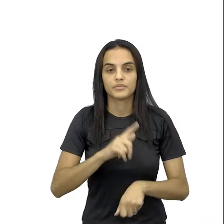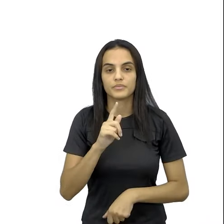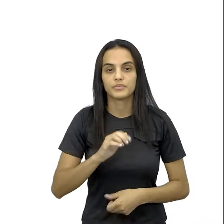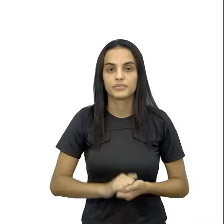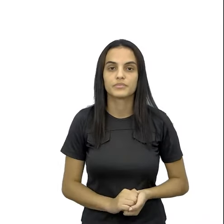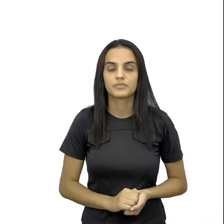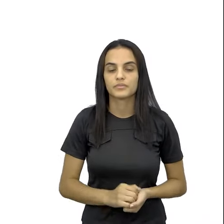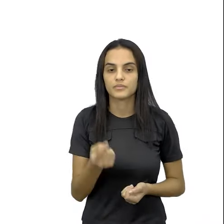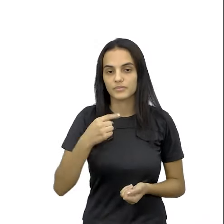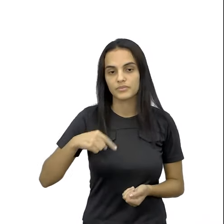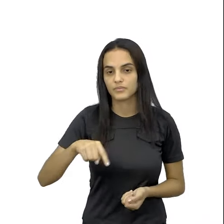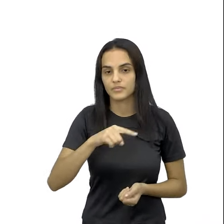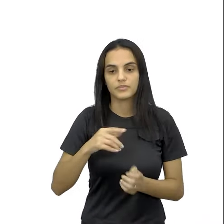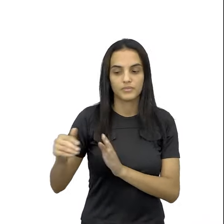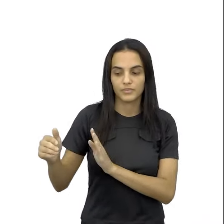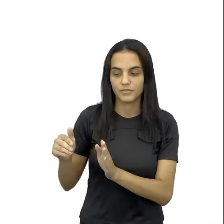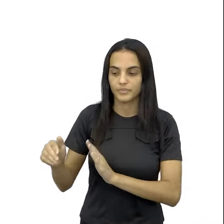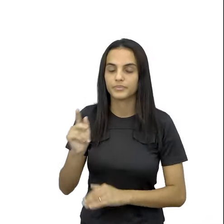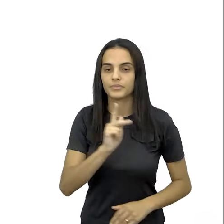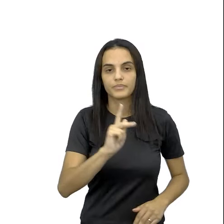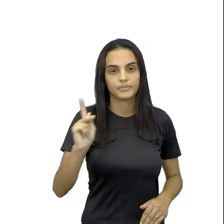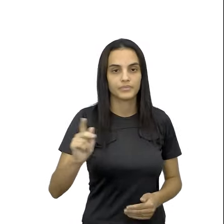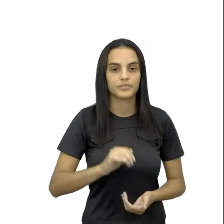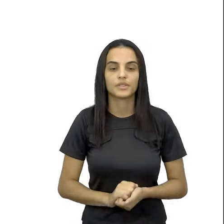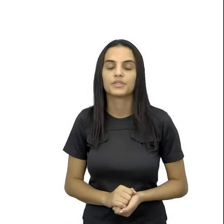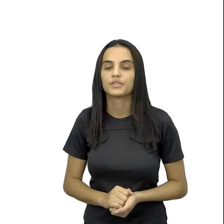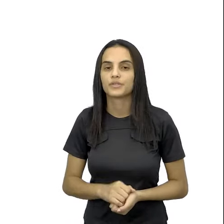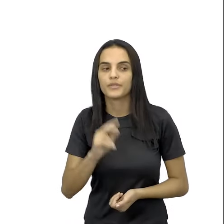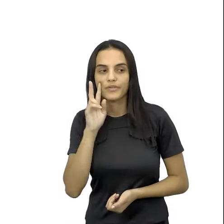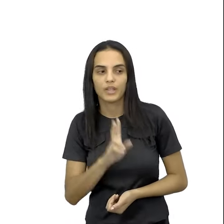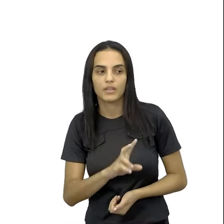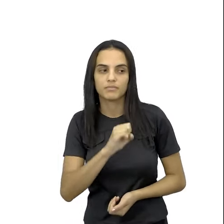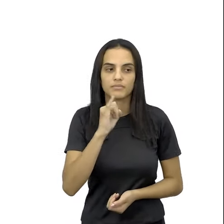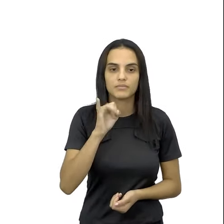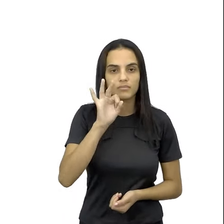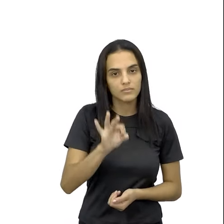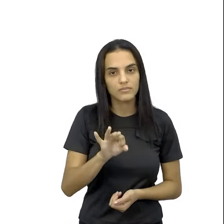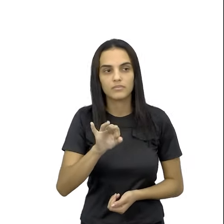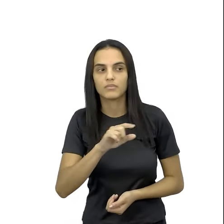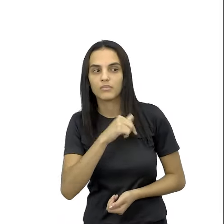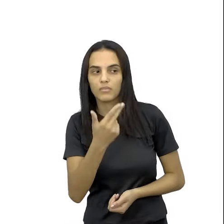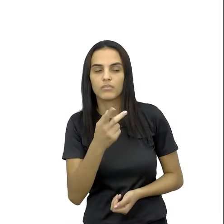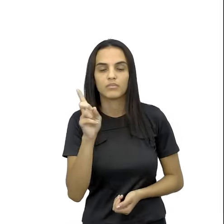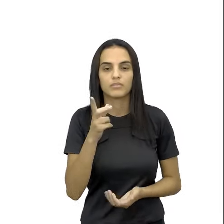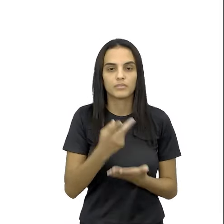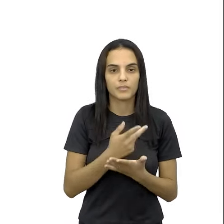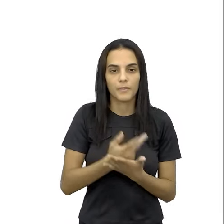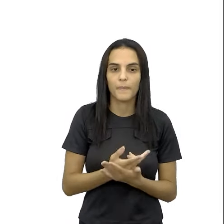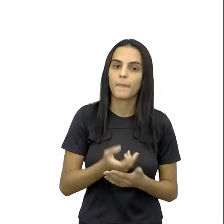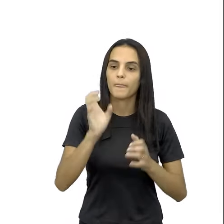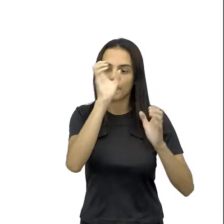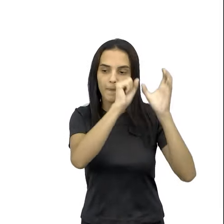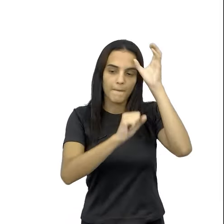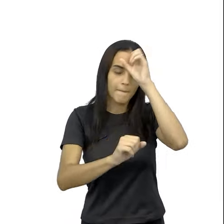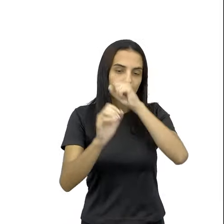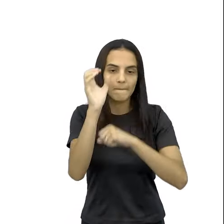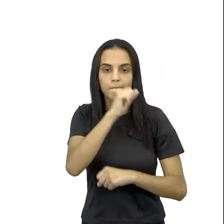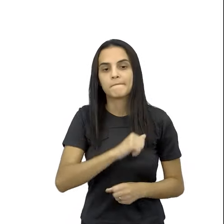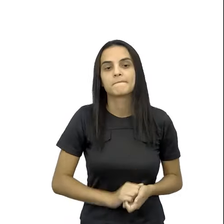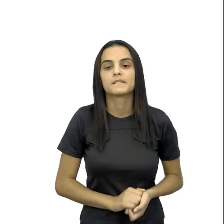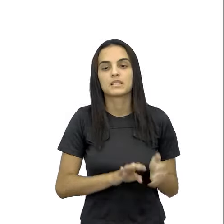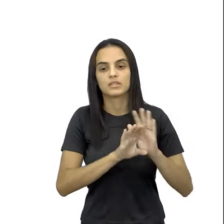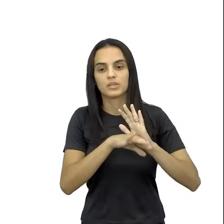é a hora nossa, né, o momento do professor de validar, né, de validar essas aprendizagens, de validar